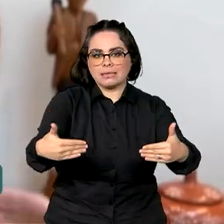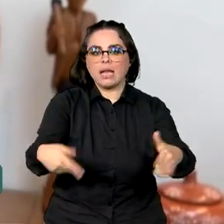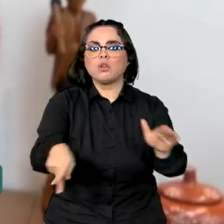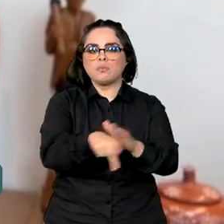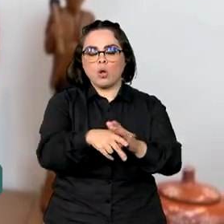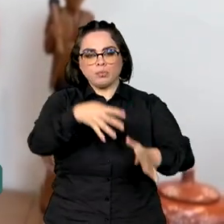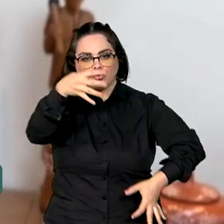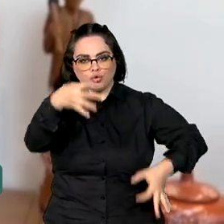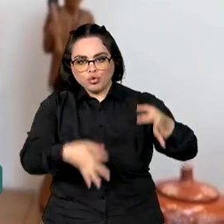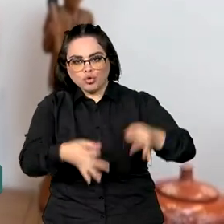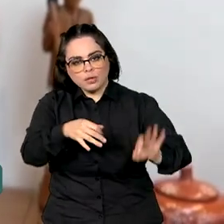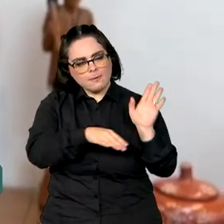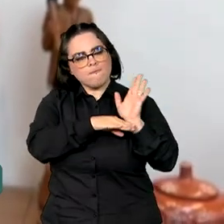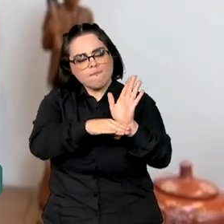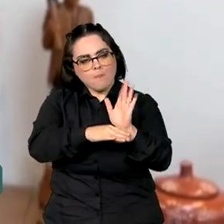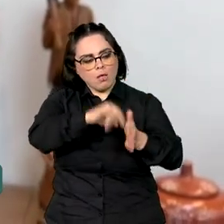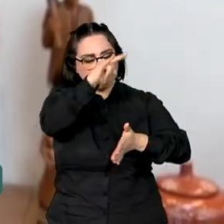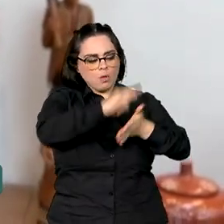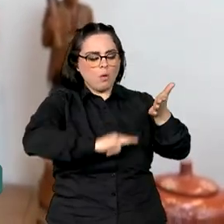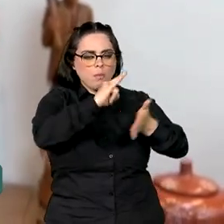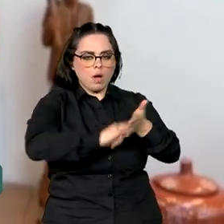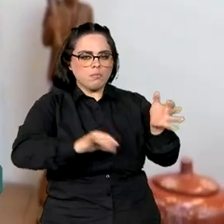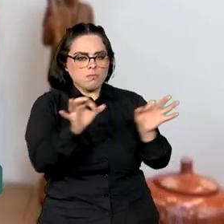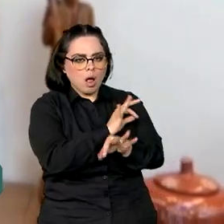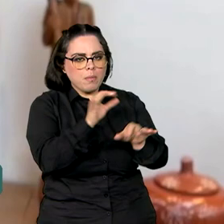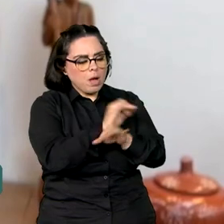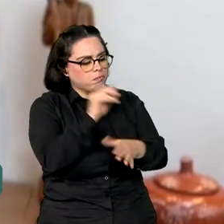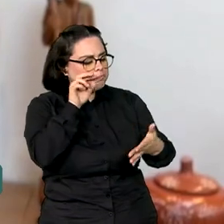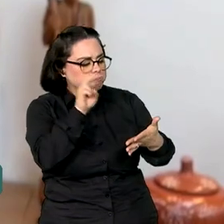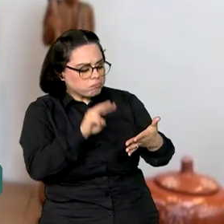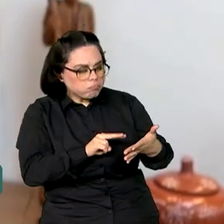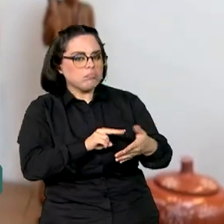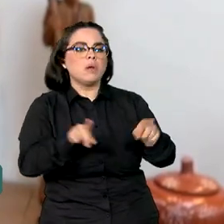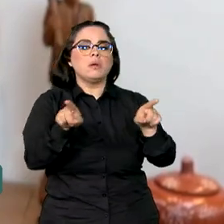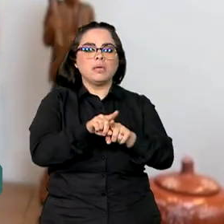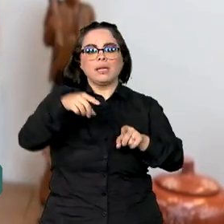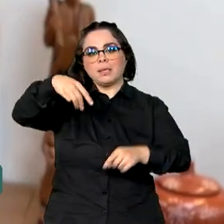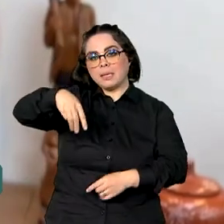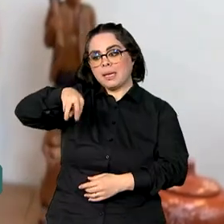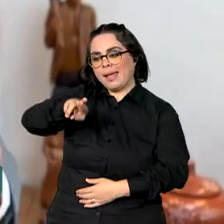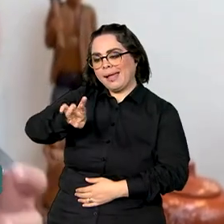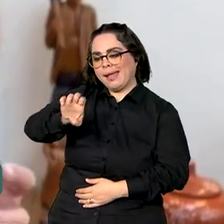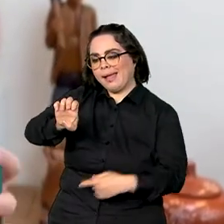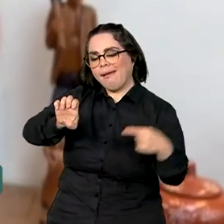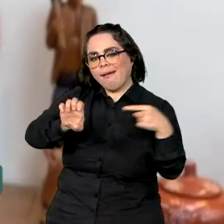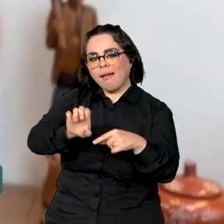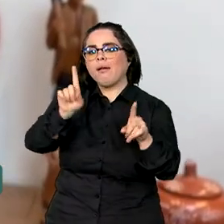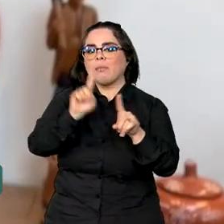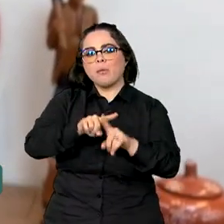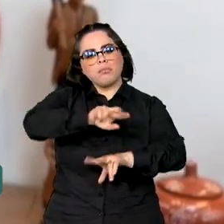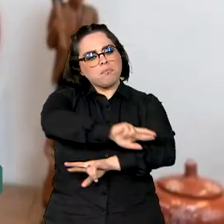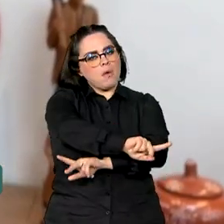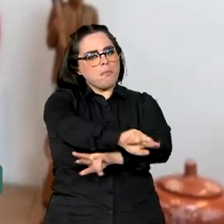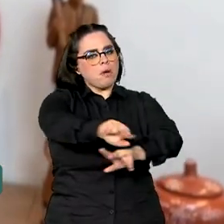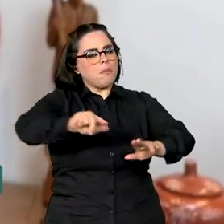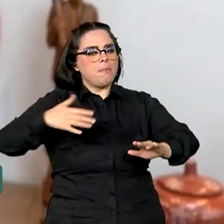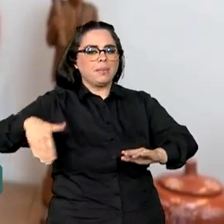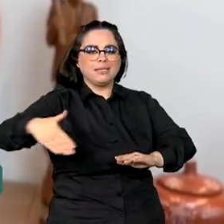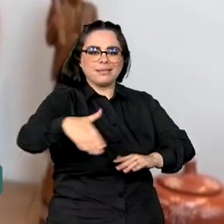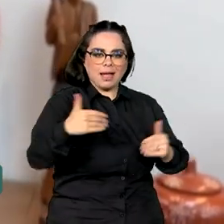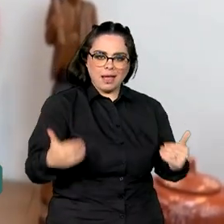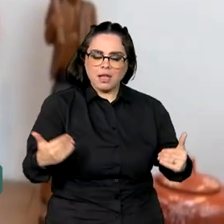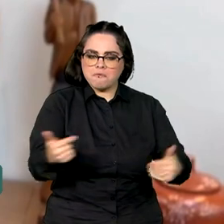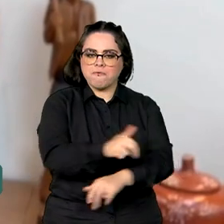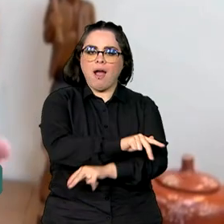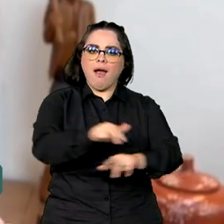da Justiça, parte de documentação, Ministério de Relações Exteriores, com as mais diferentes áreas. E aqui